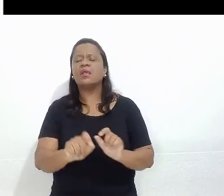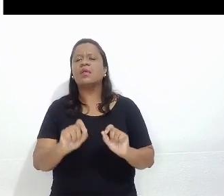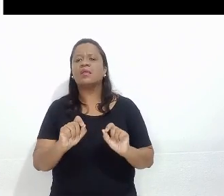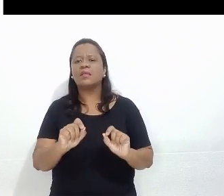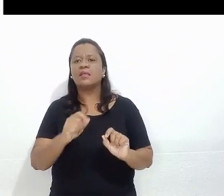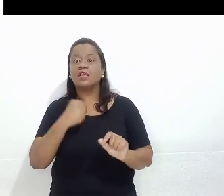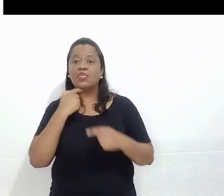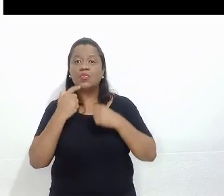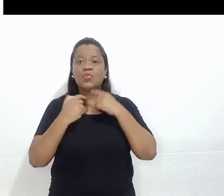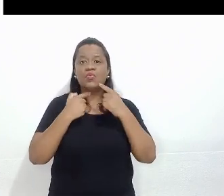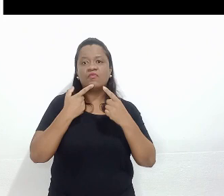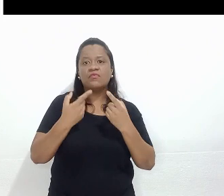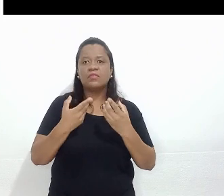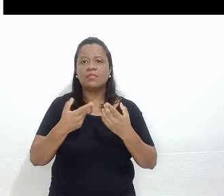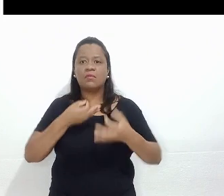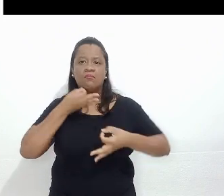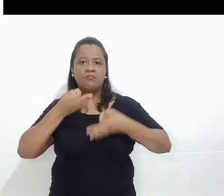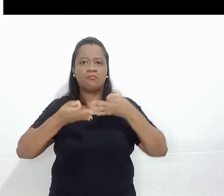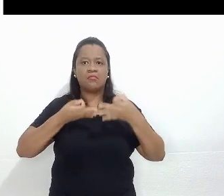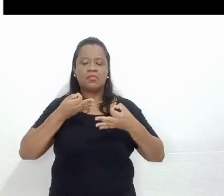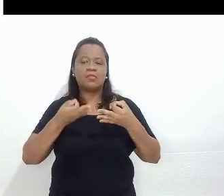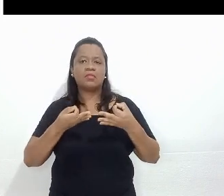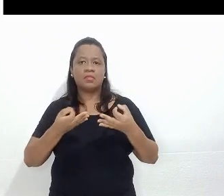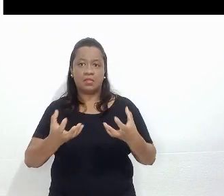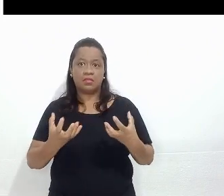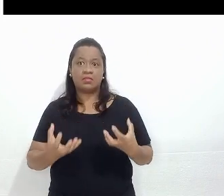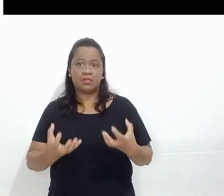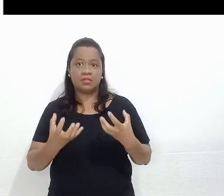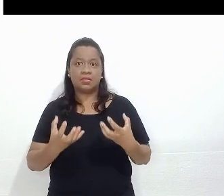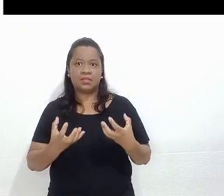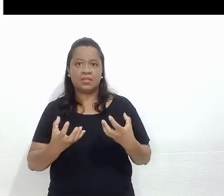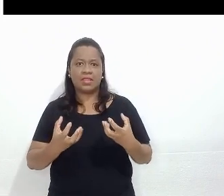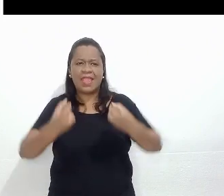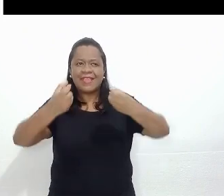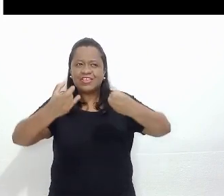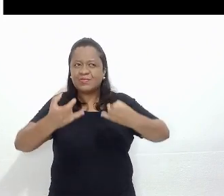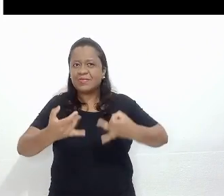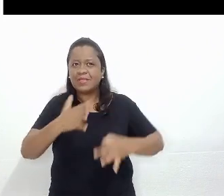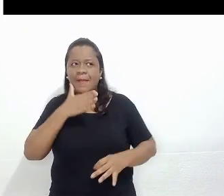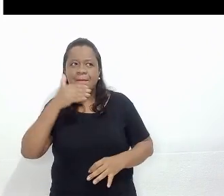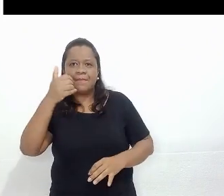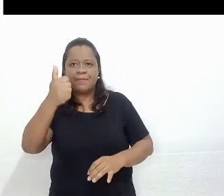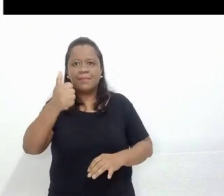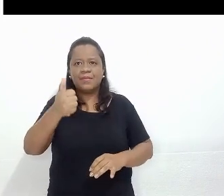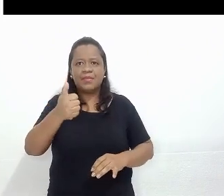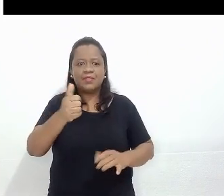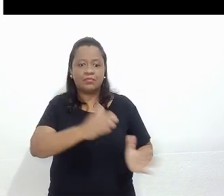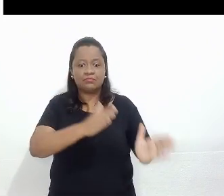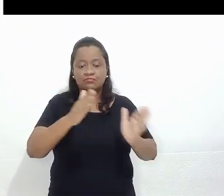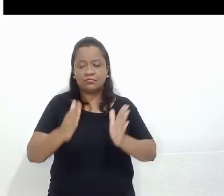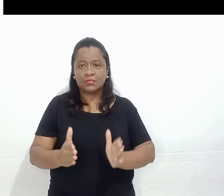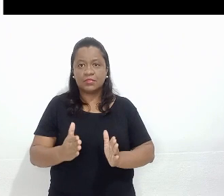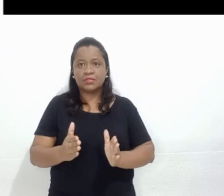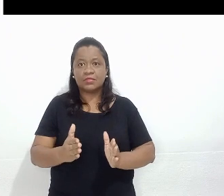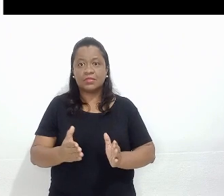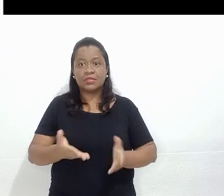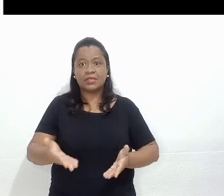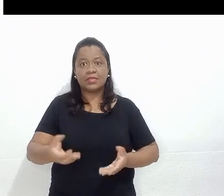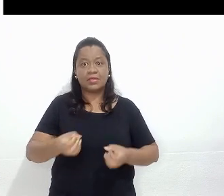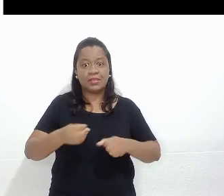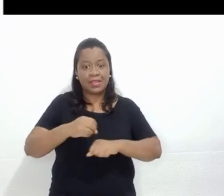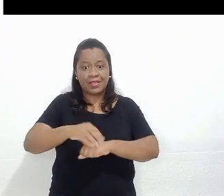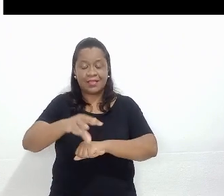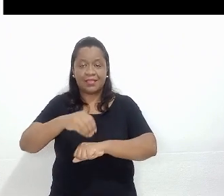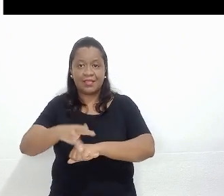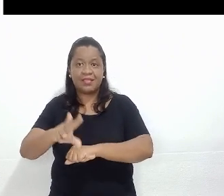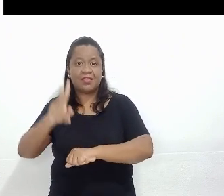alguma coisa? Gostaria de que esclarecesse melhor alguma parte, quer compartilhar alguma história. A